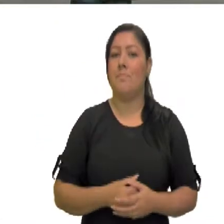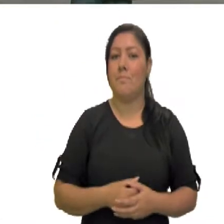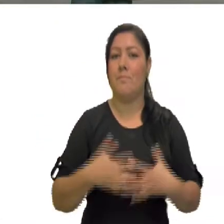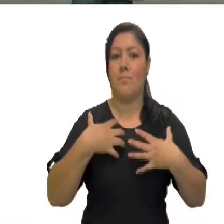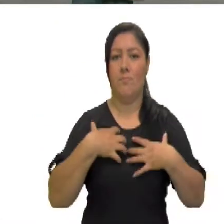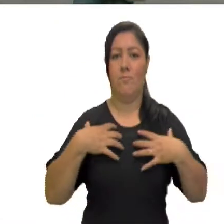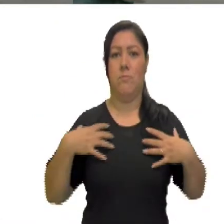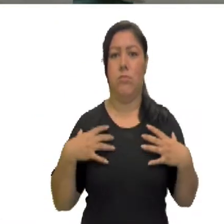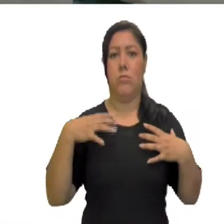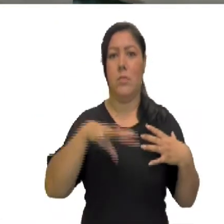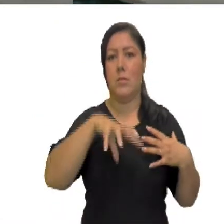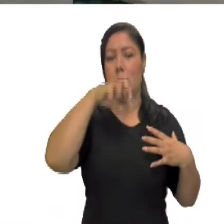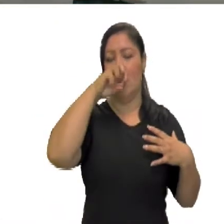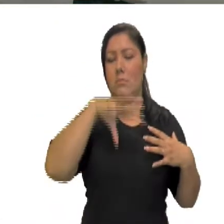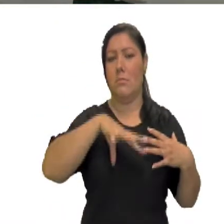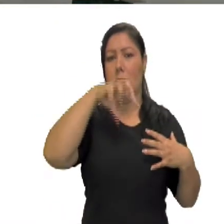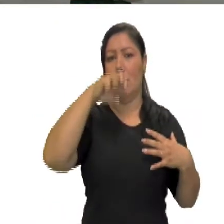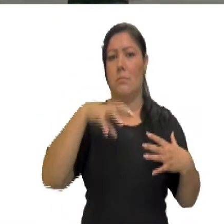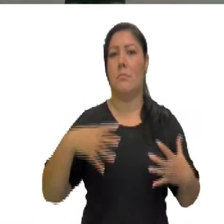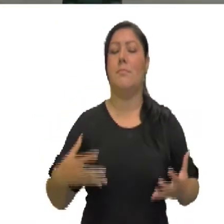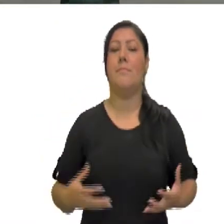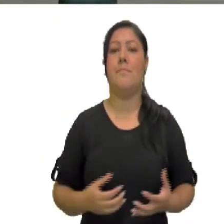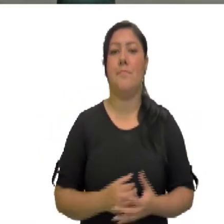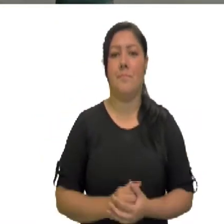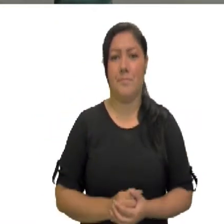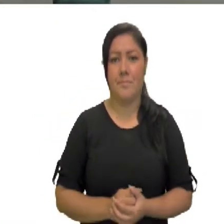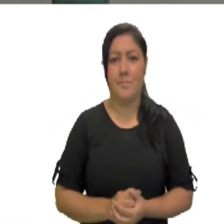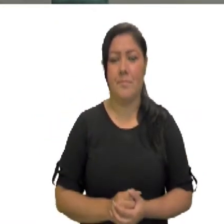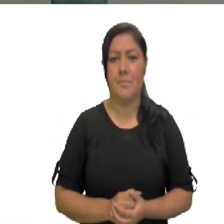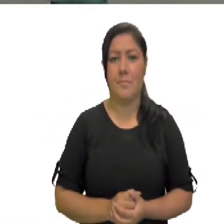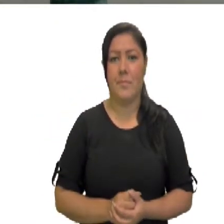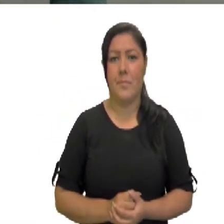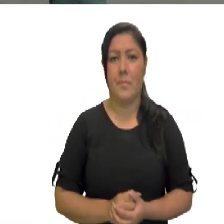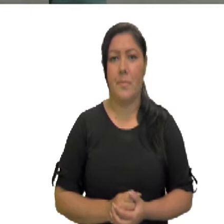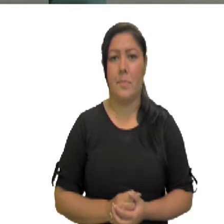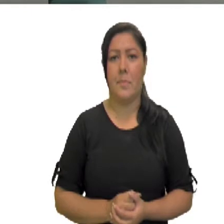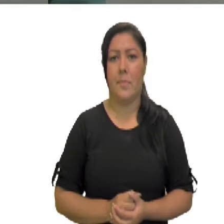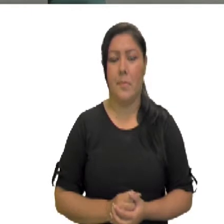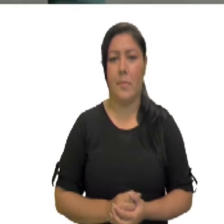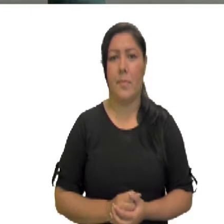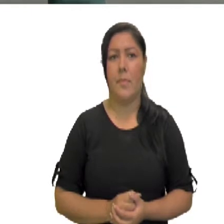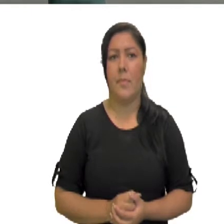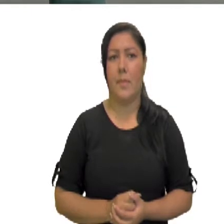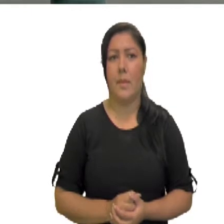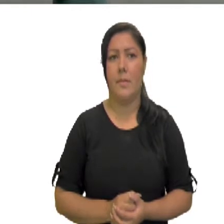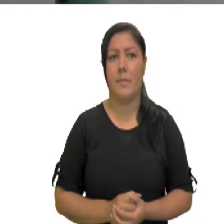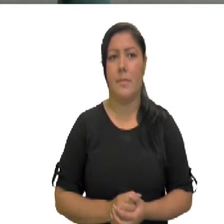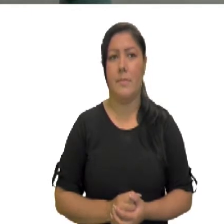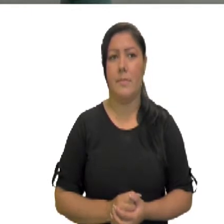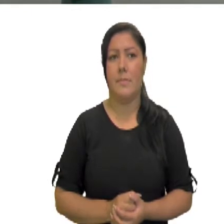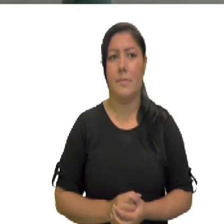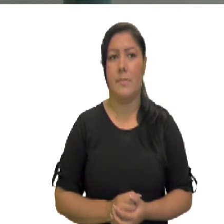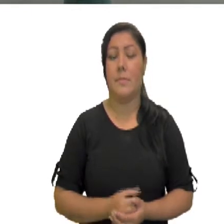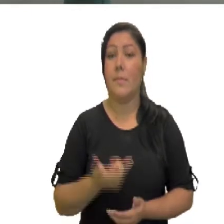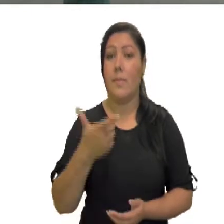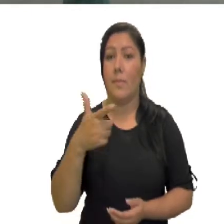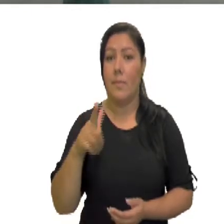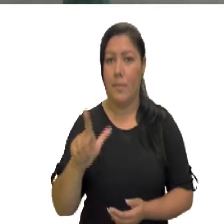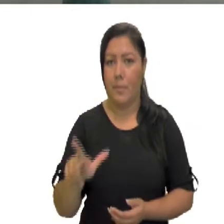respiratório, que a gente já falou dele em outras aulas, para fazer com que esse ser funcione. Outra